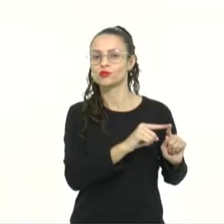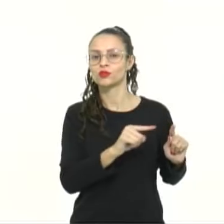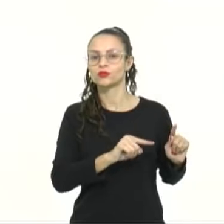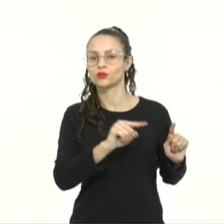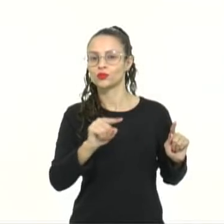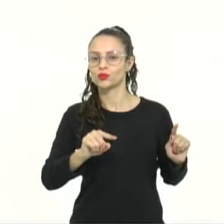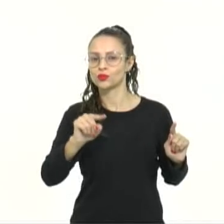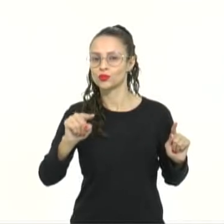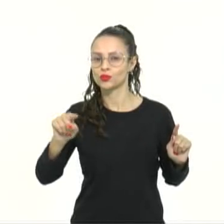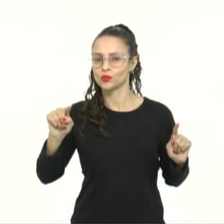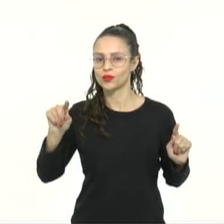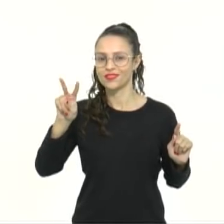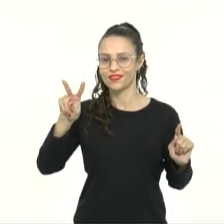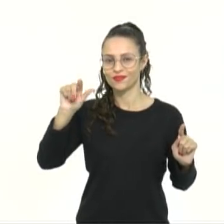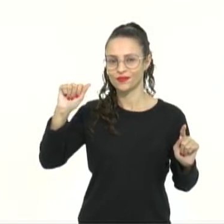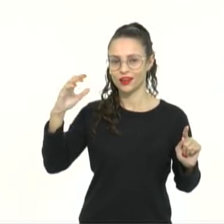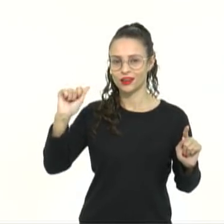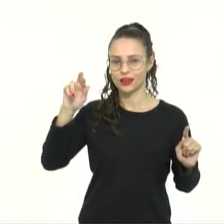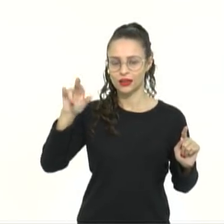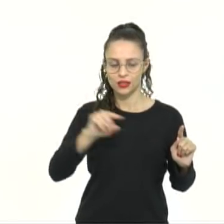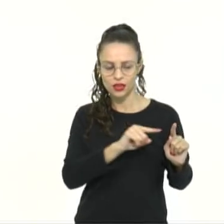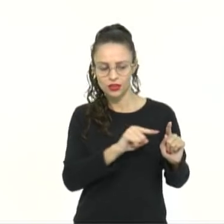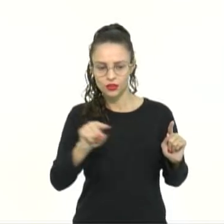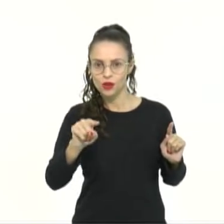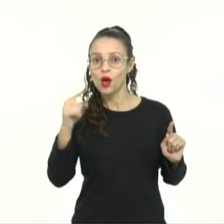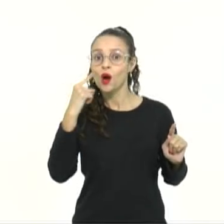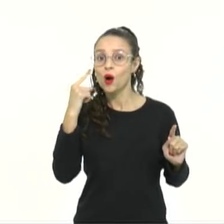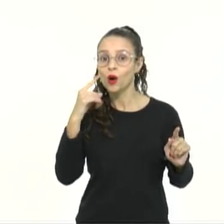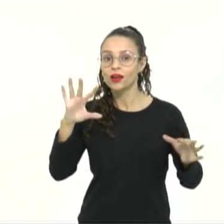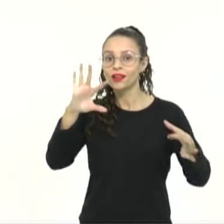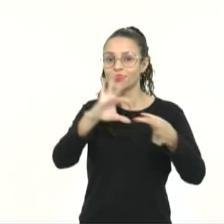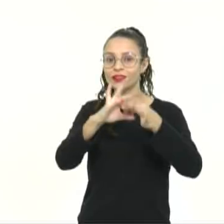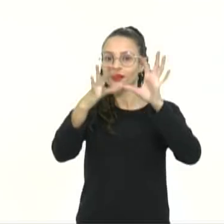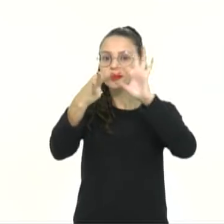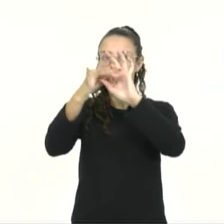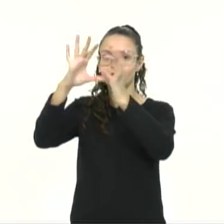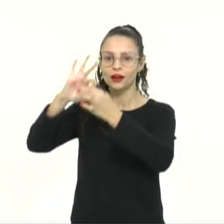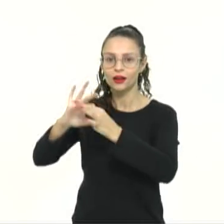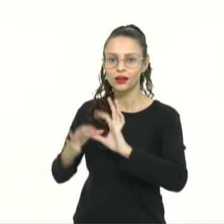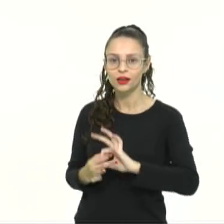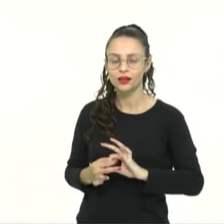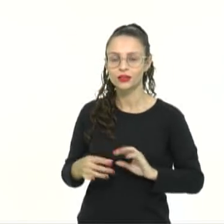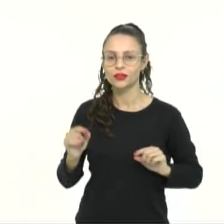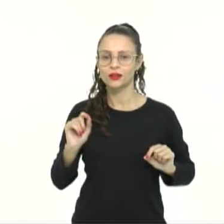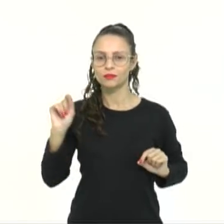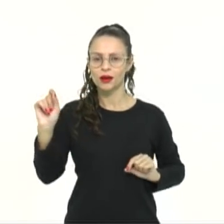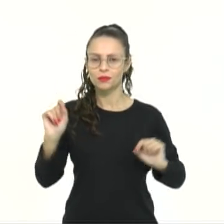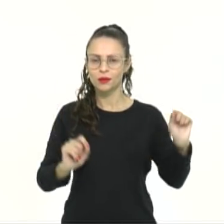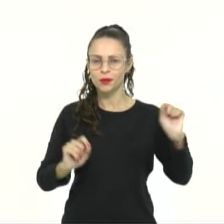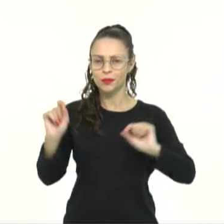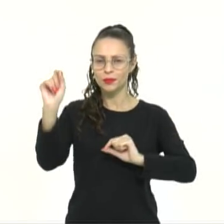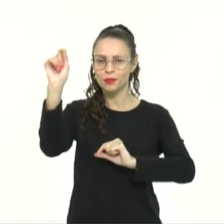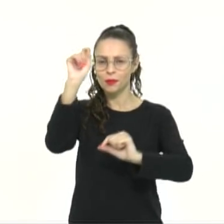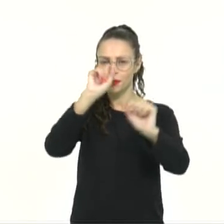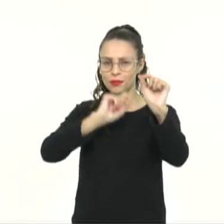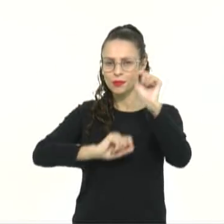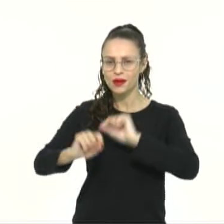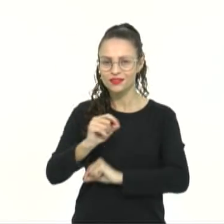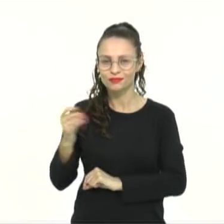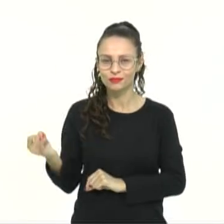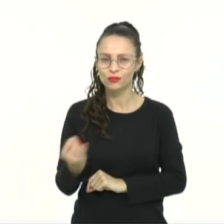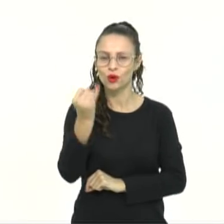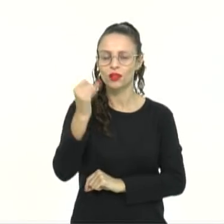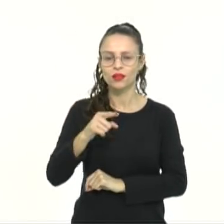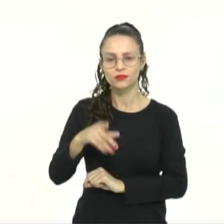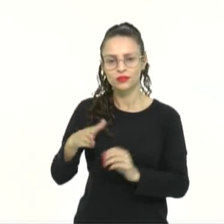aqui de Vacaria. Então, olha quanto era interligado. O caminho de Palmas, né, ligando aqui Palmas até Palmeira. Então, vejam a importância